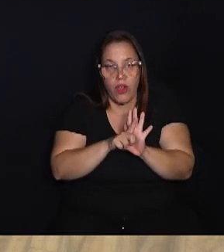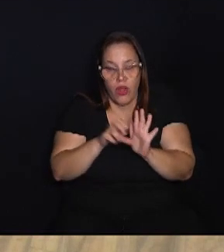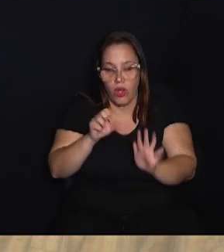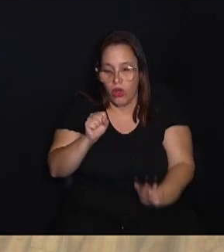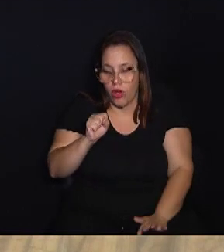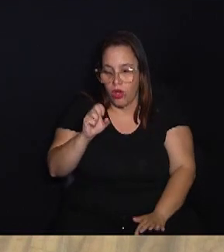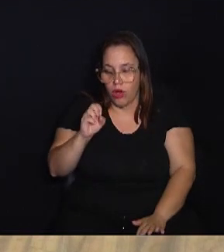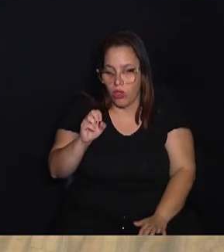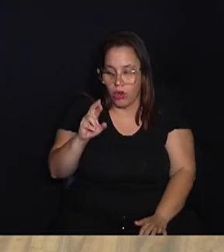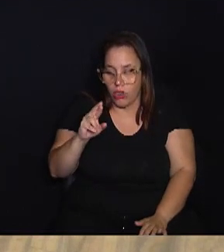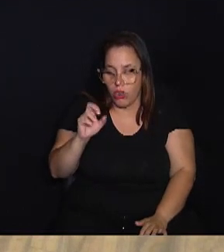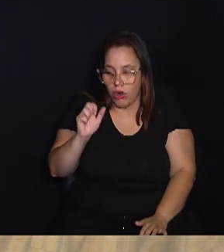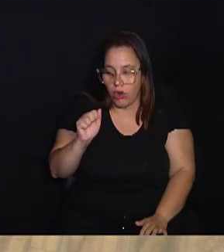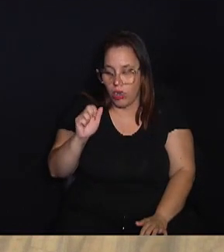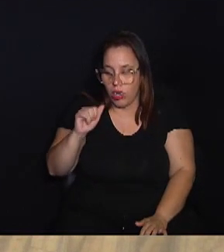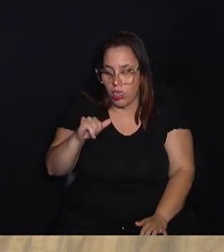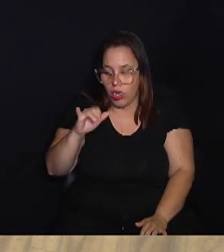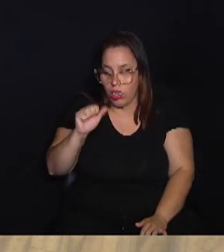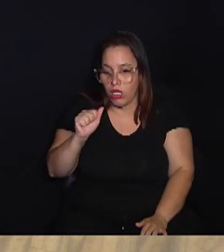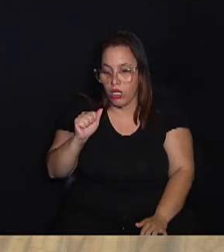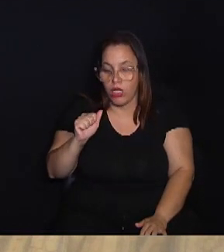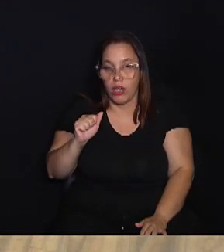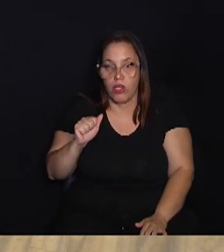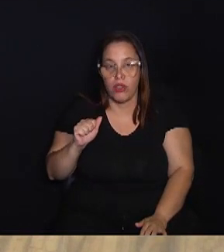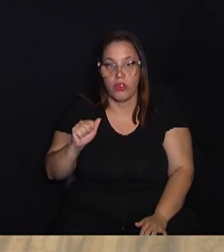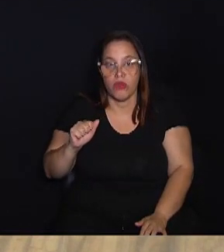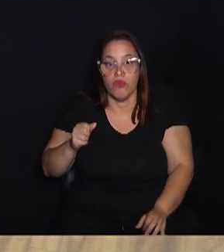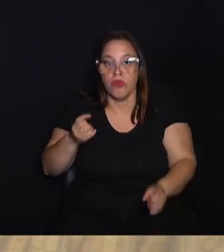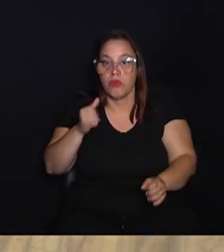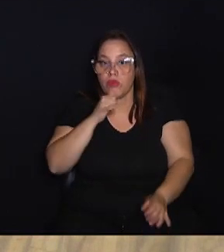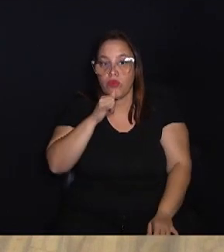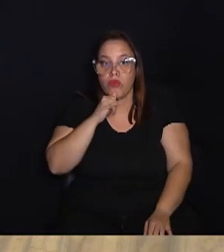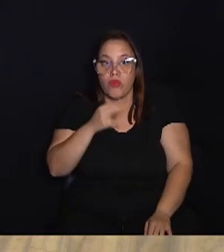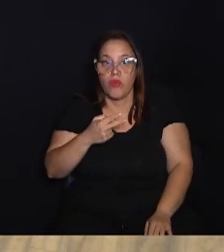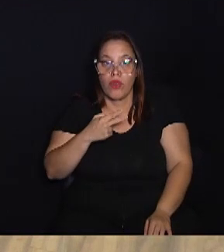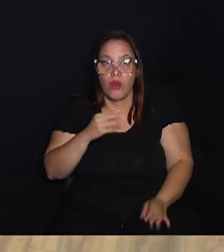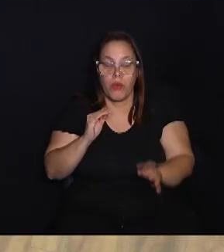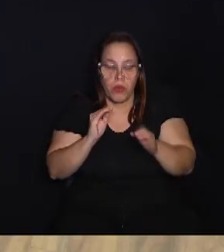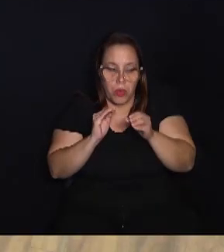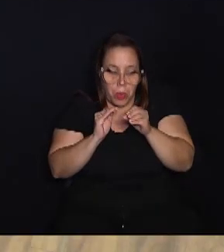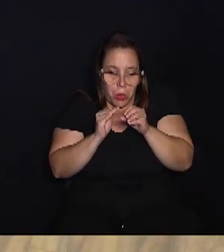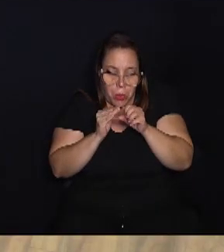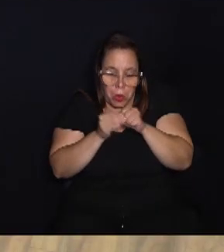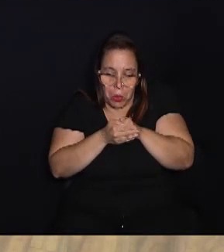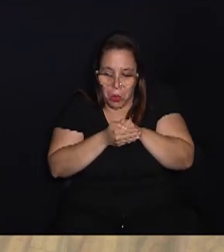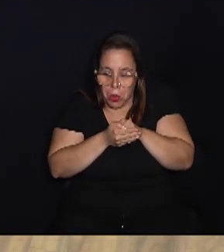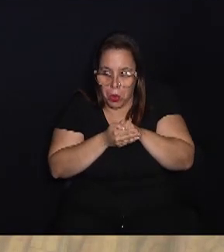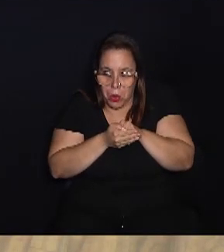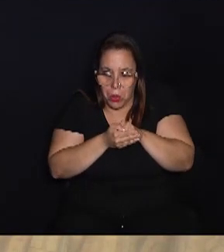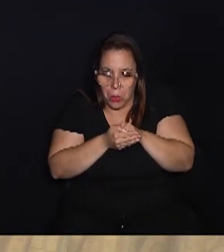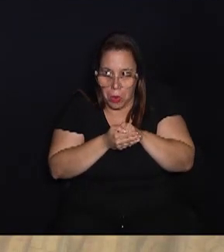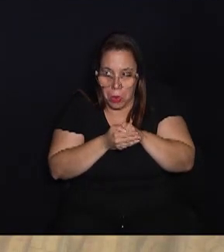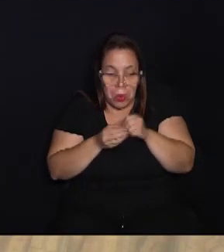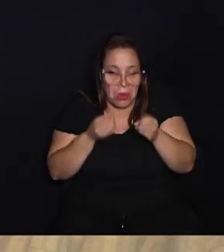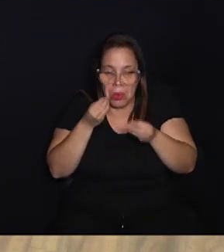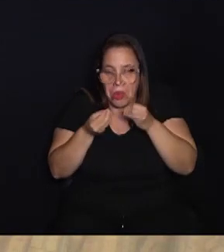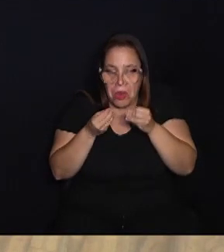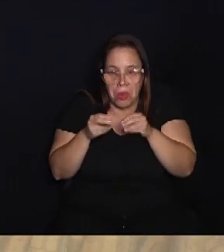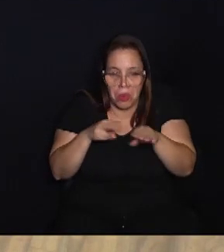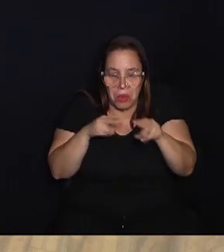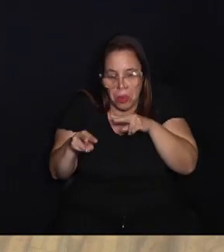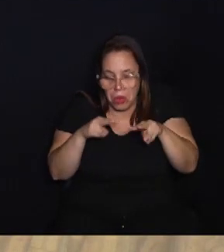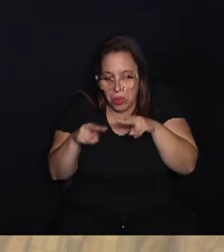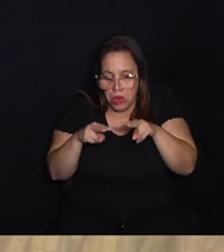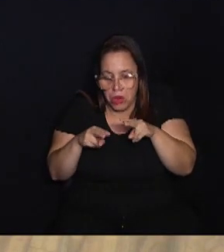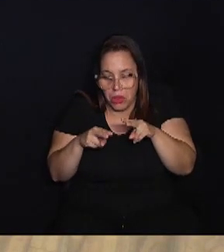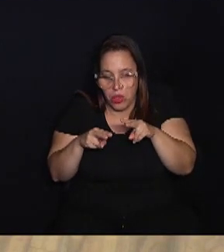que queria regularizar justamente, ela dando esse exemplo que não pode tapar o sol com a peneira, que não tinha como fiscalizar e que queria